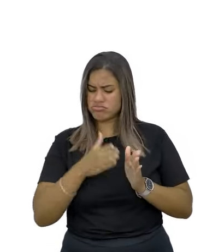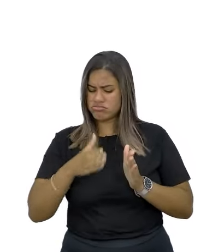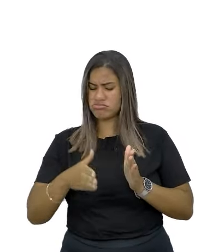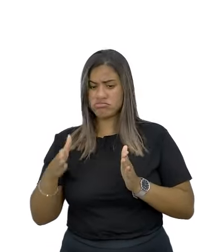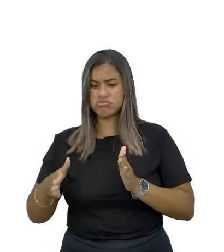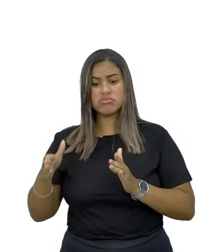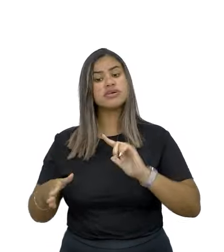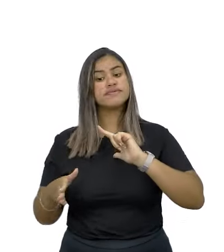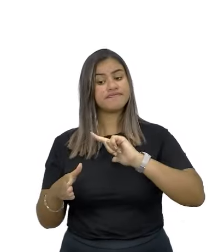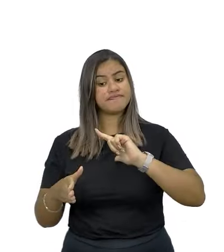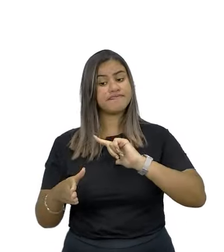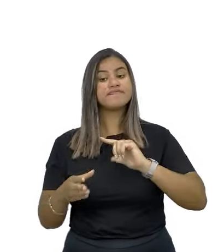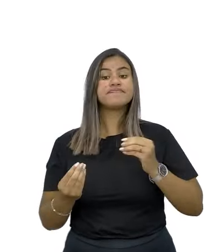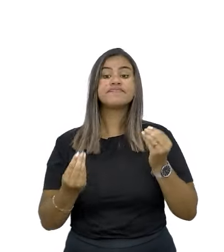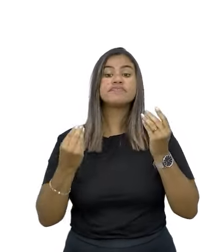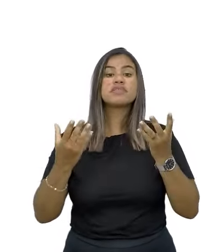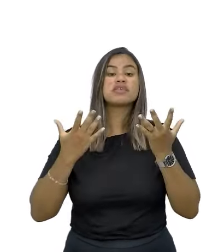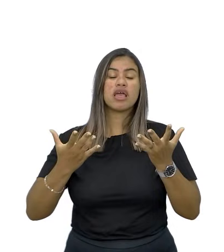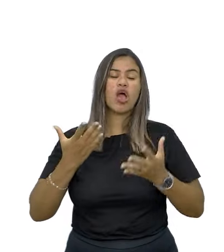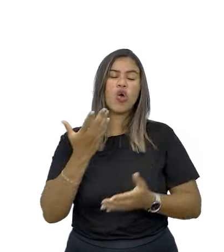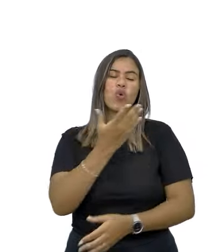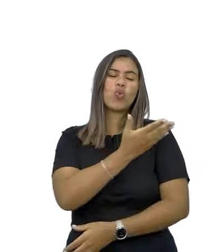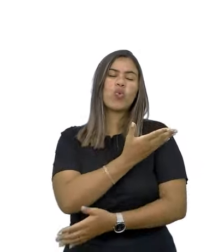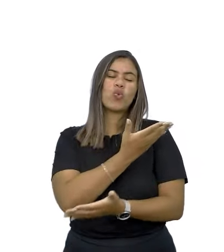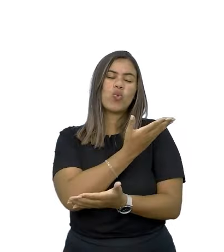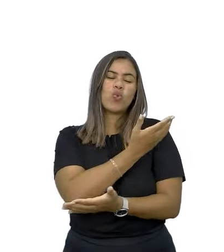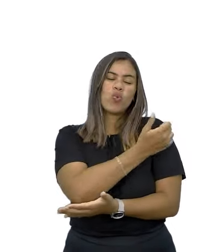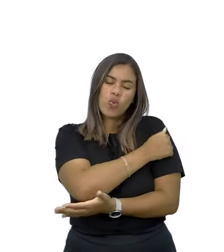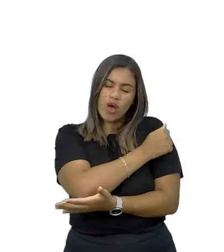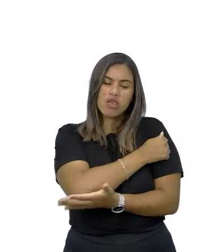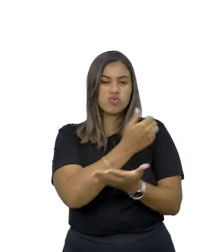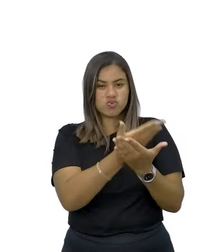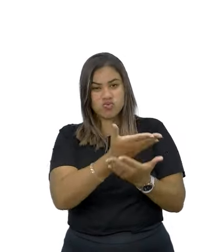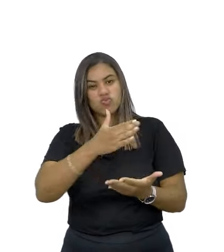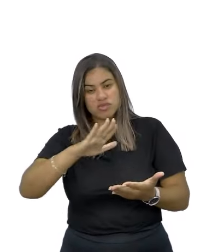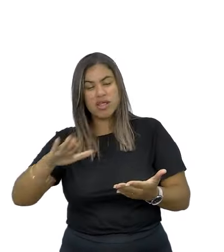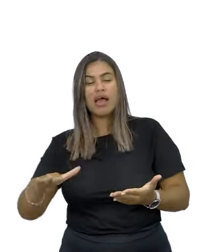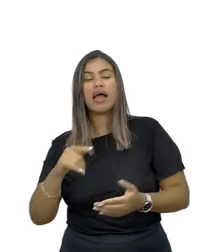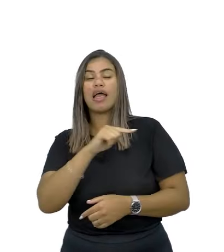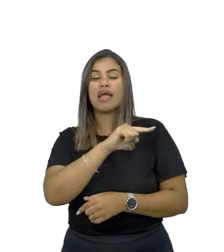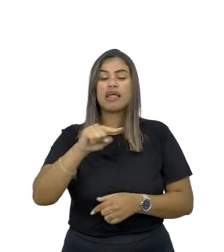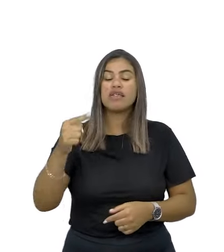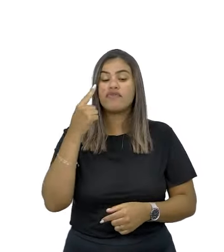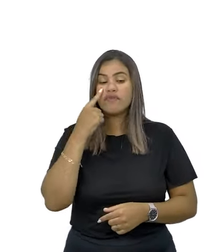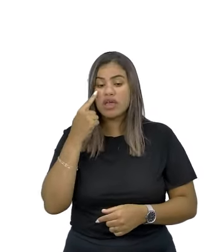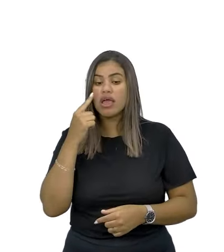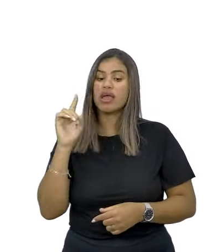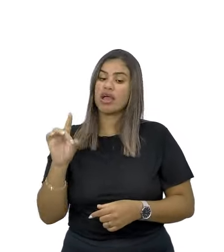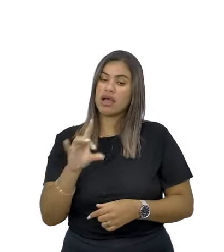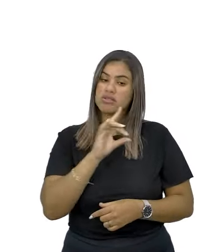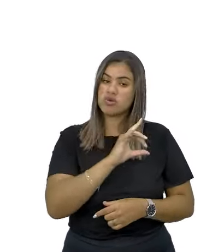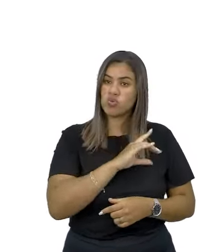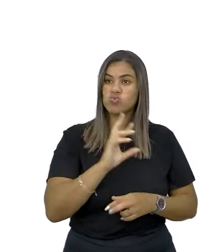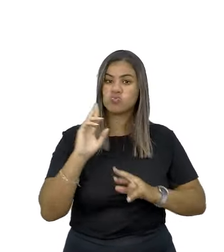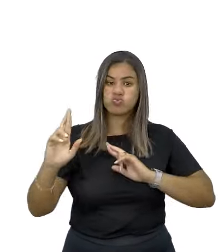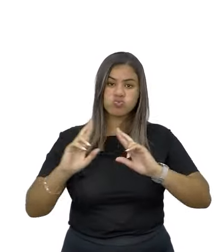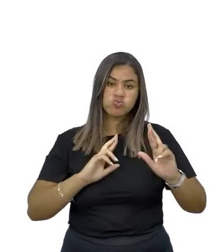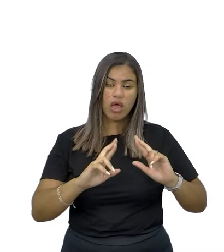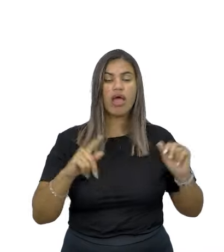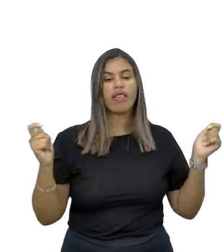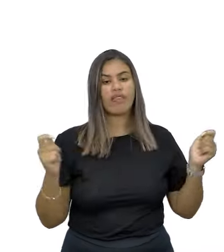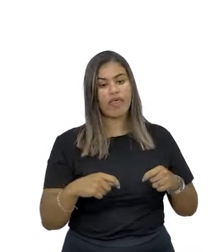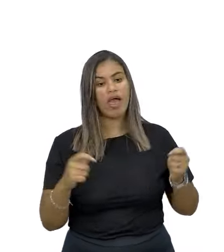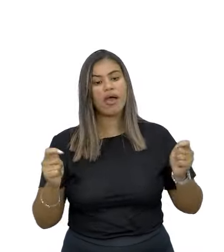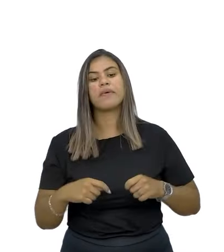específicos para que os estudantes pudessem verificar se cada um dos passos para a resolução de